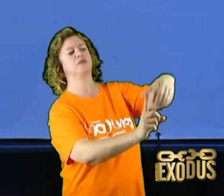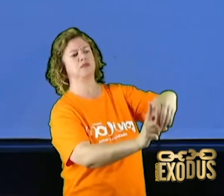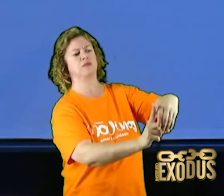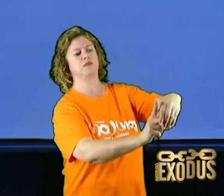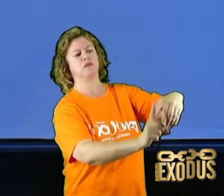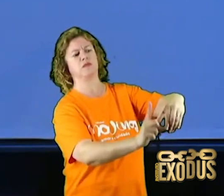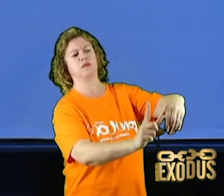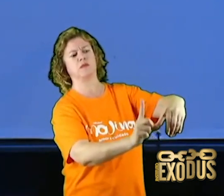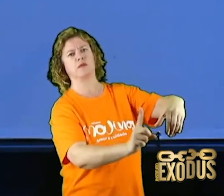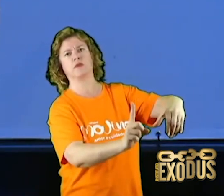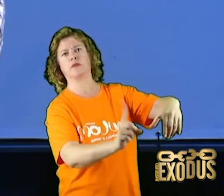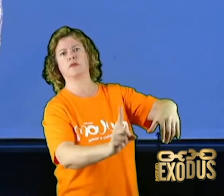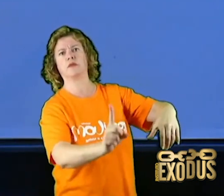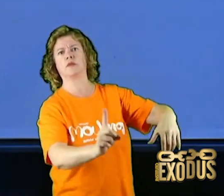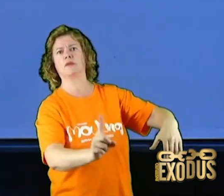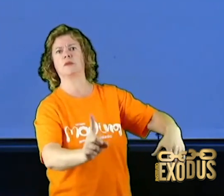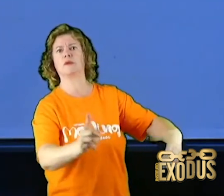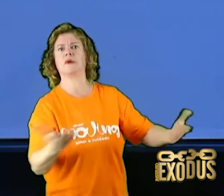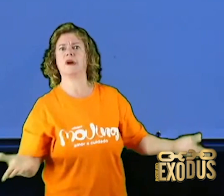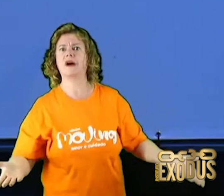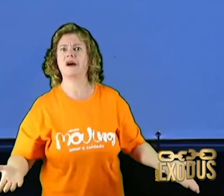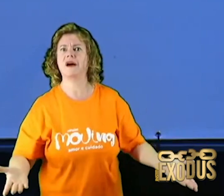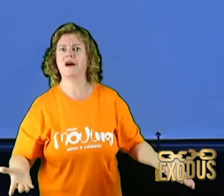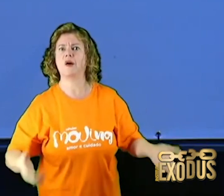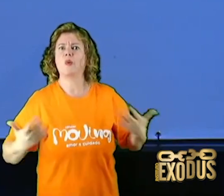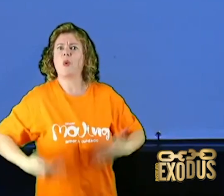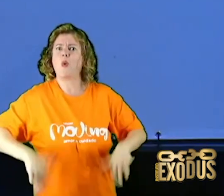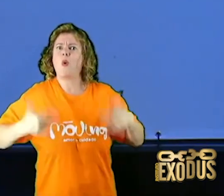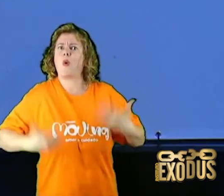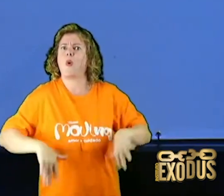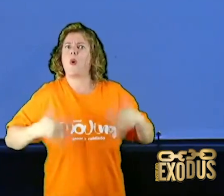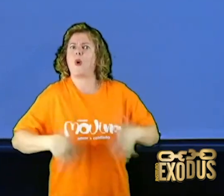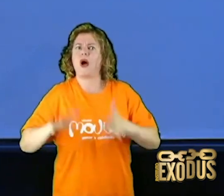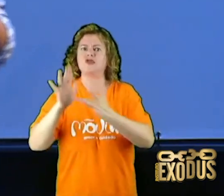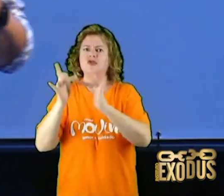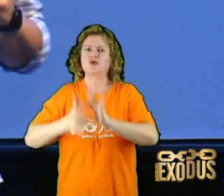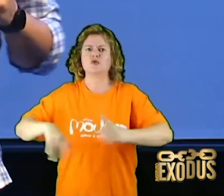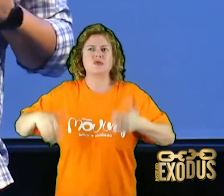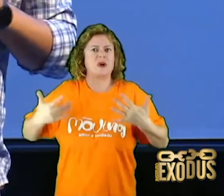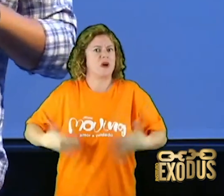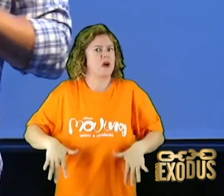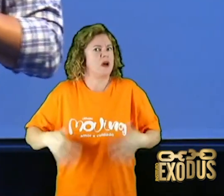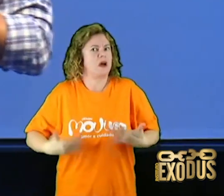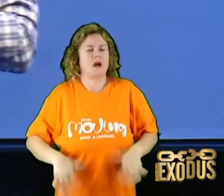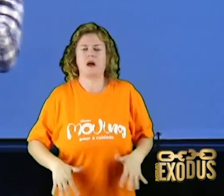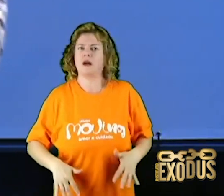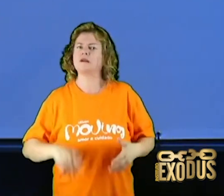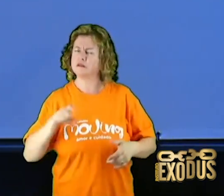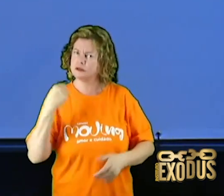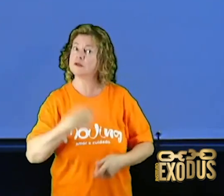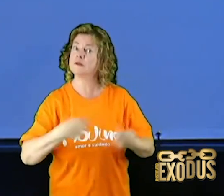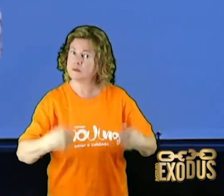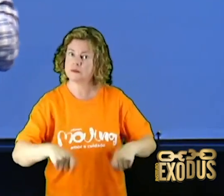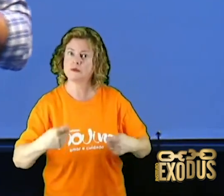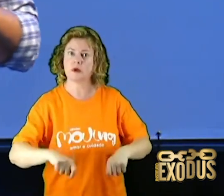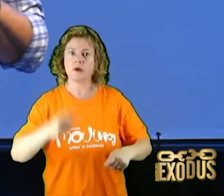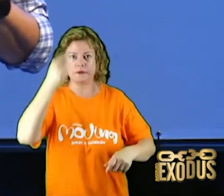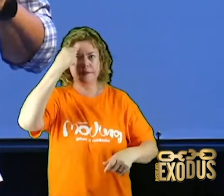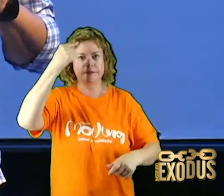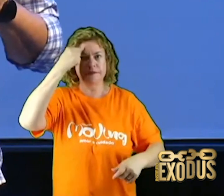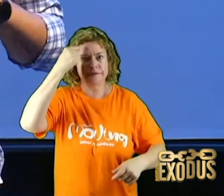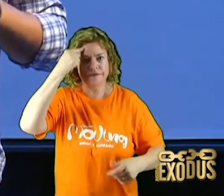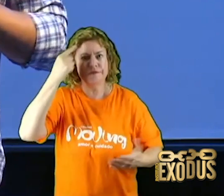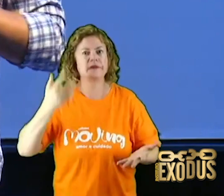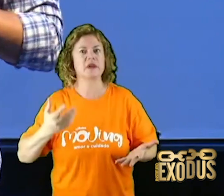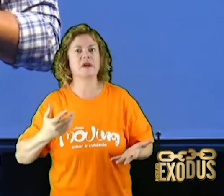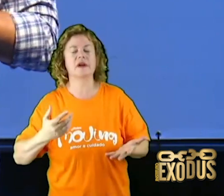que começar a pensar e começar a agir, não só como um Deus que está no céu distante